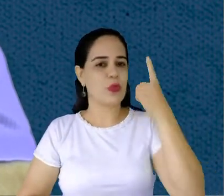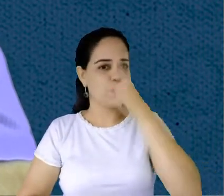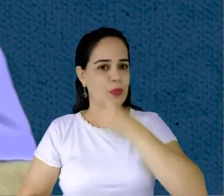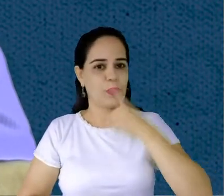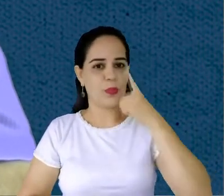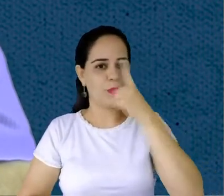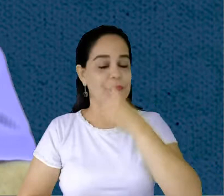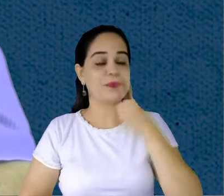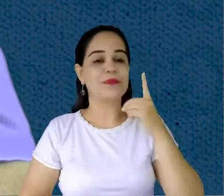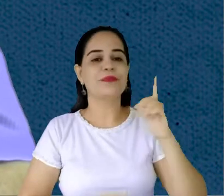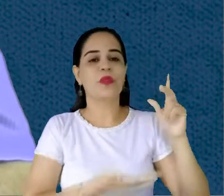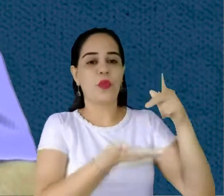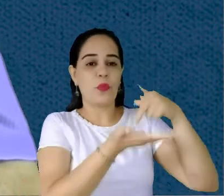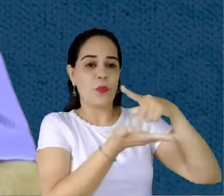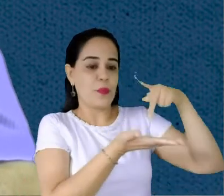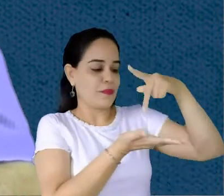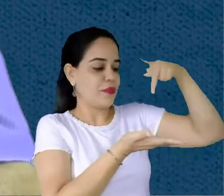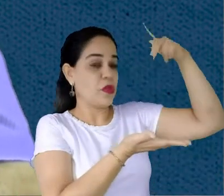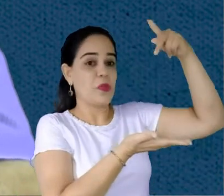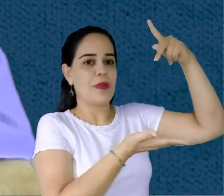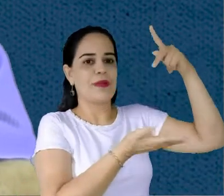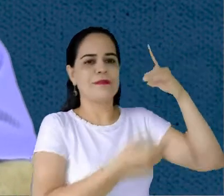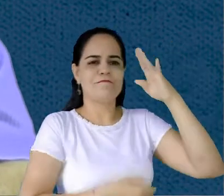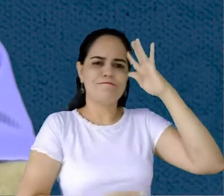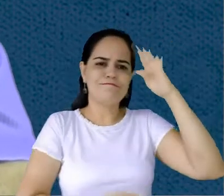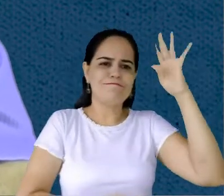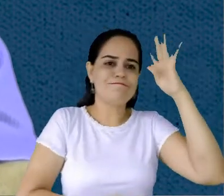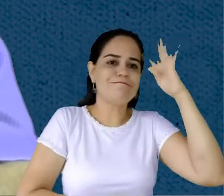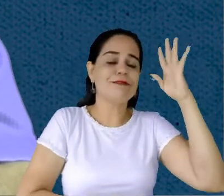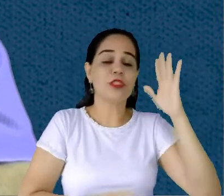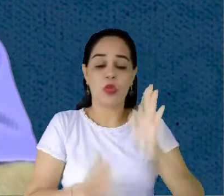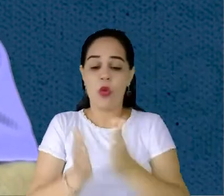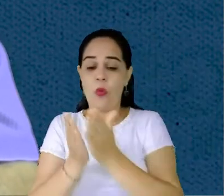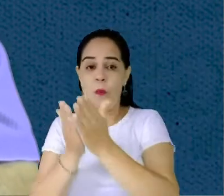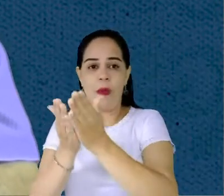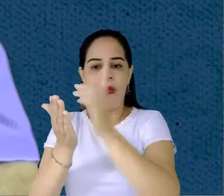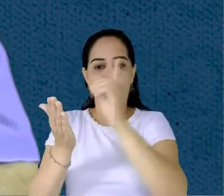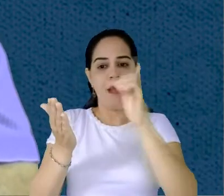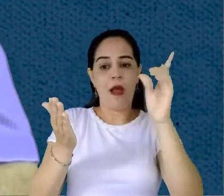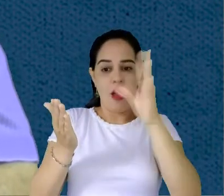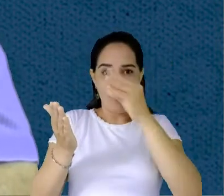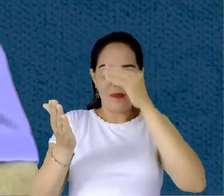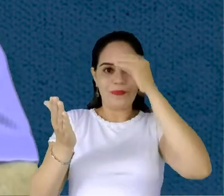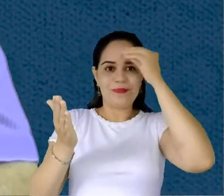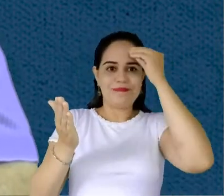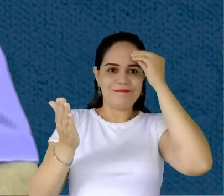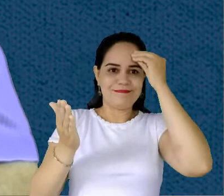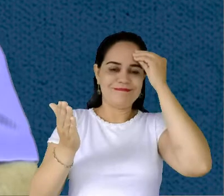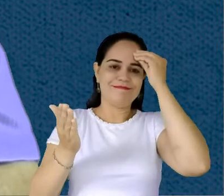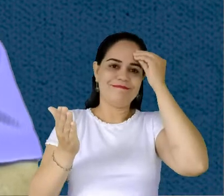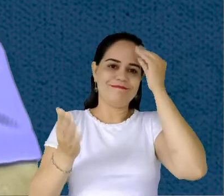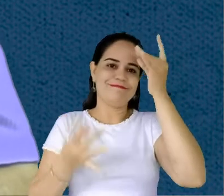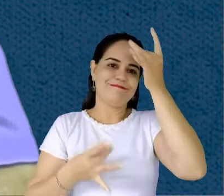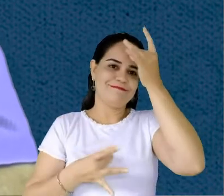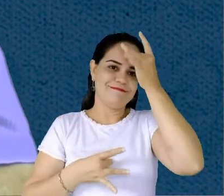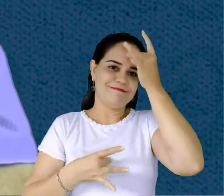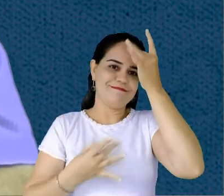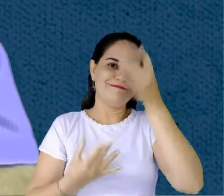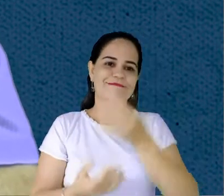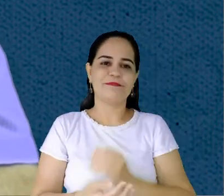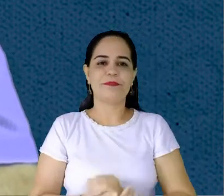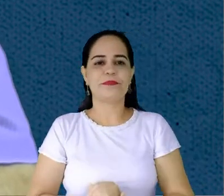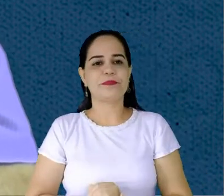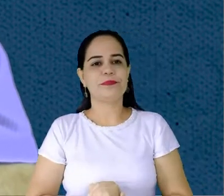Páscoa, mais uma vez, nos leva a refletir sobre a palavra de Deus que nos é deixada